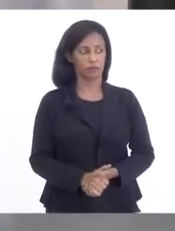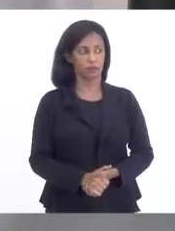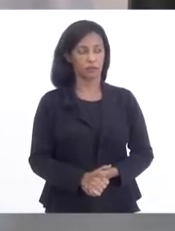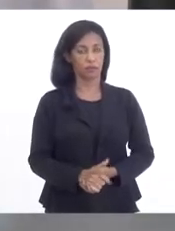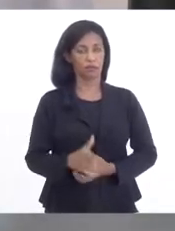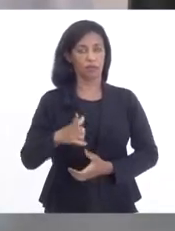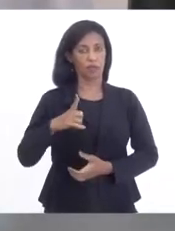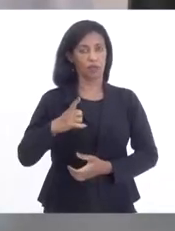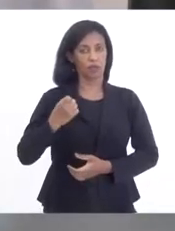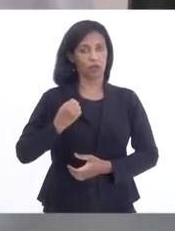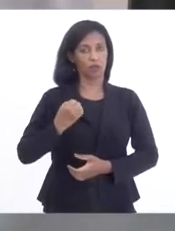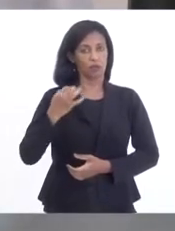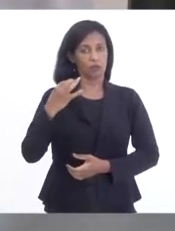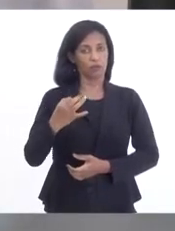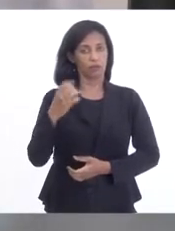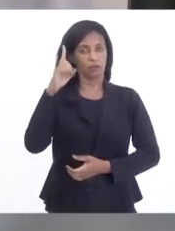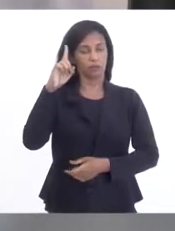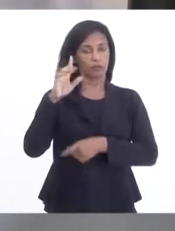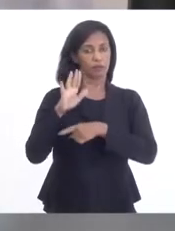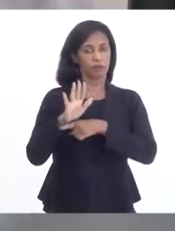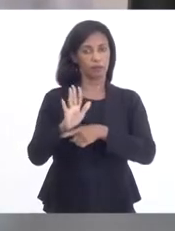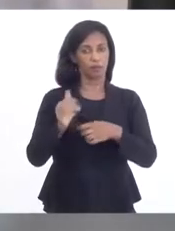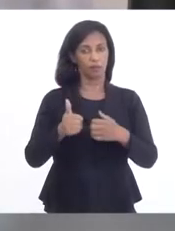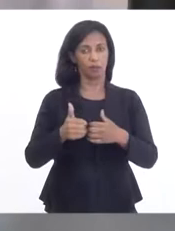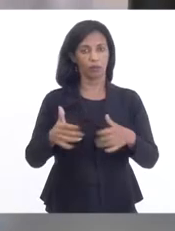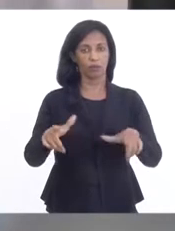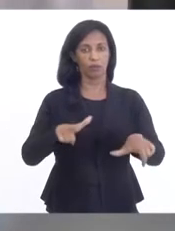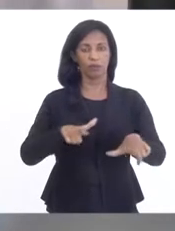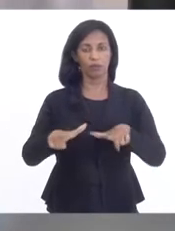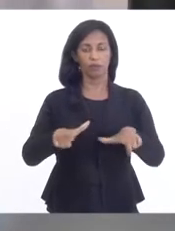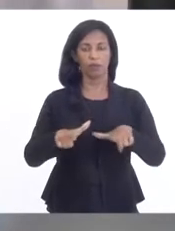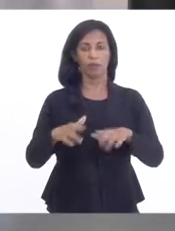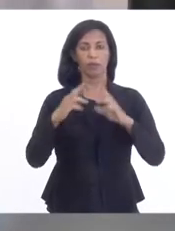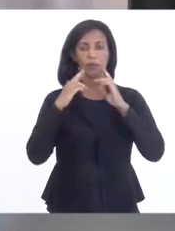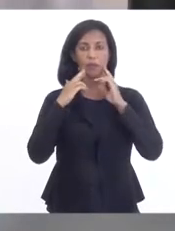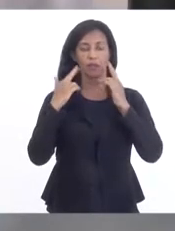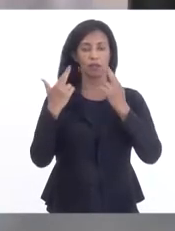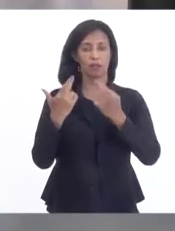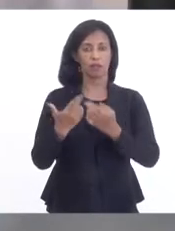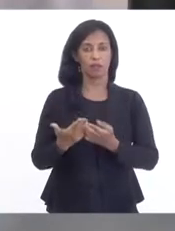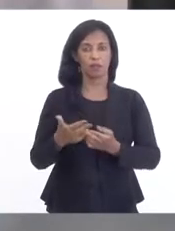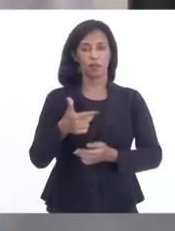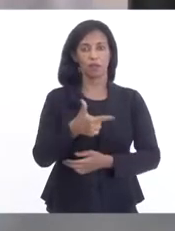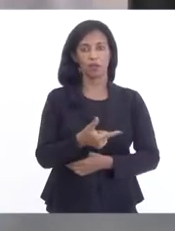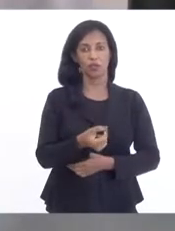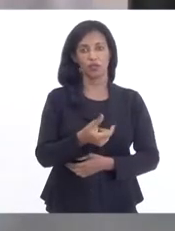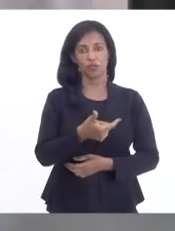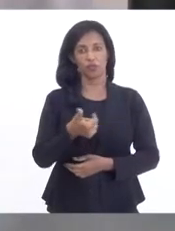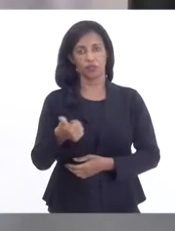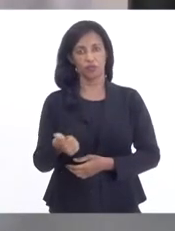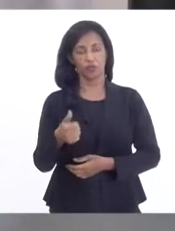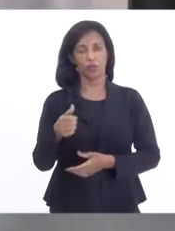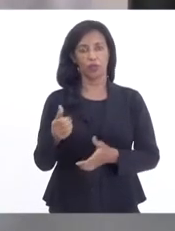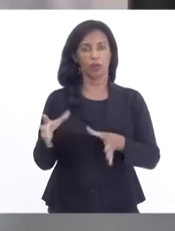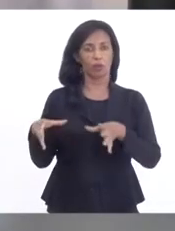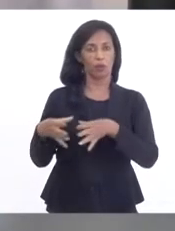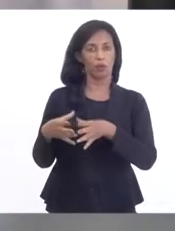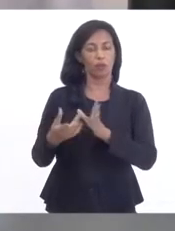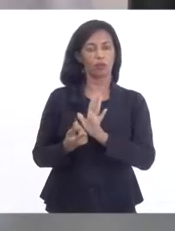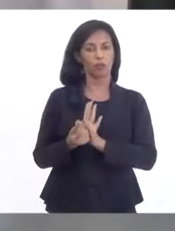Havendo número regimental, sob a condição de Deus, declaro abertos os trabalhos para a 10ª reunião extraordinária de 2021 da Comissão de